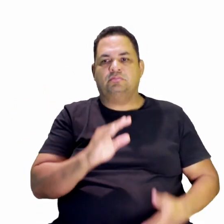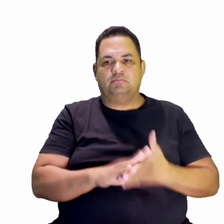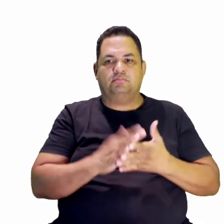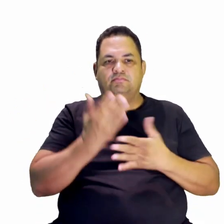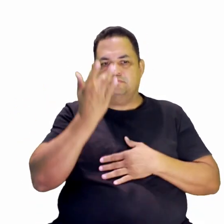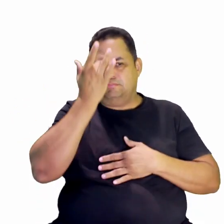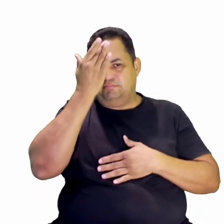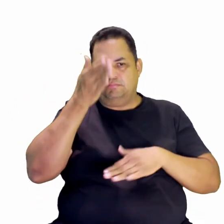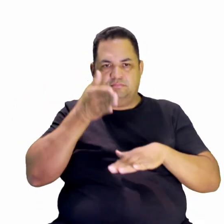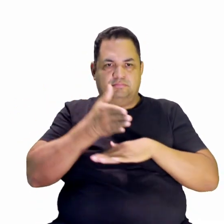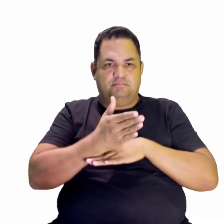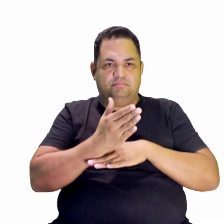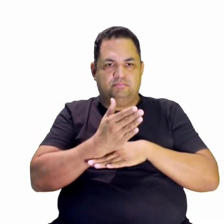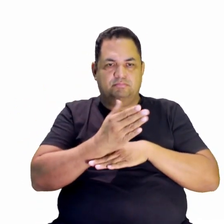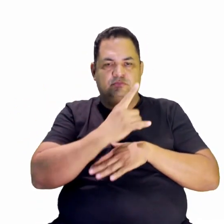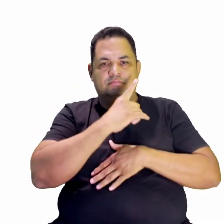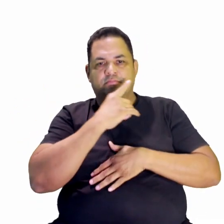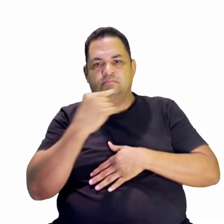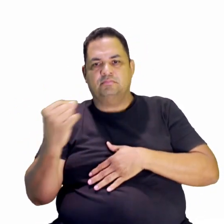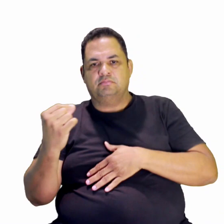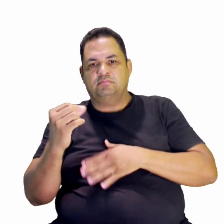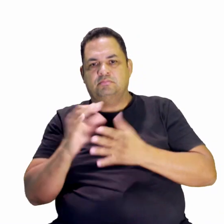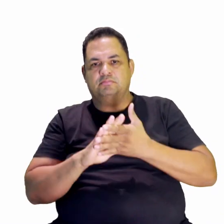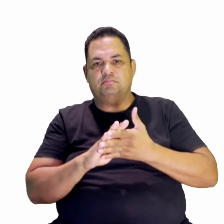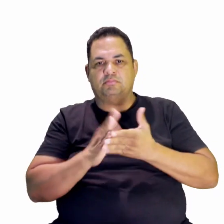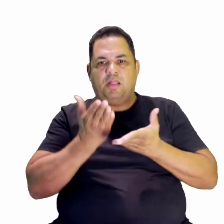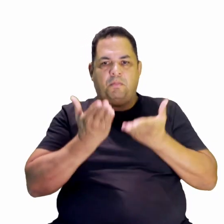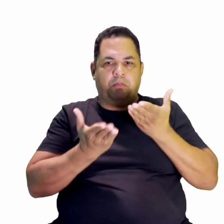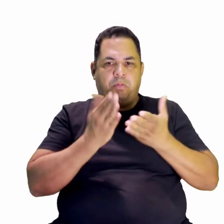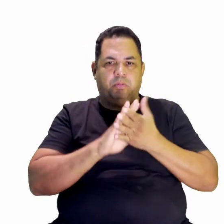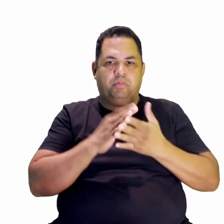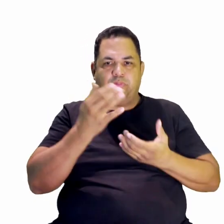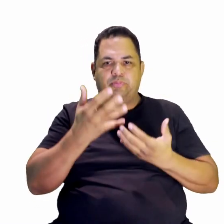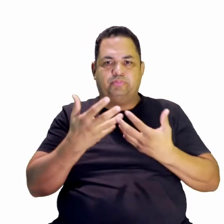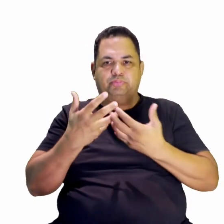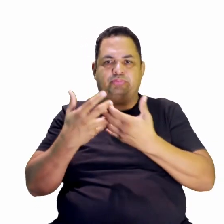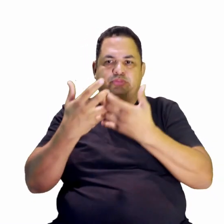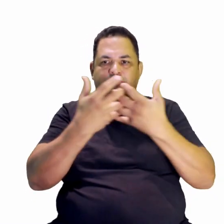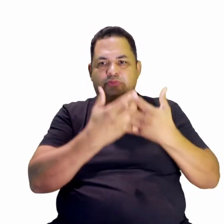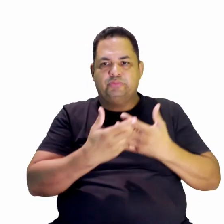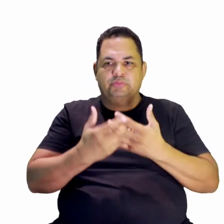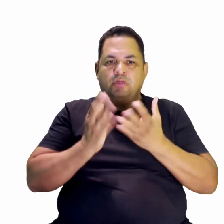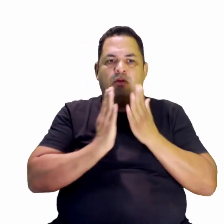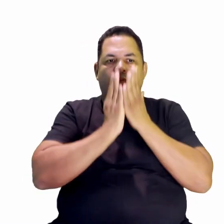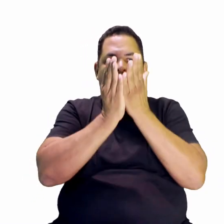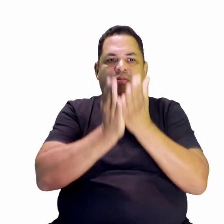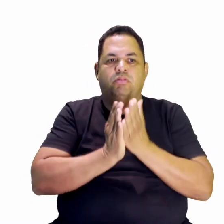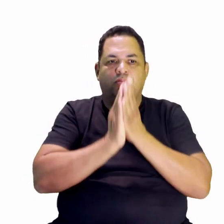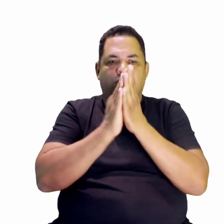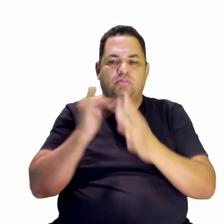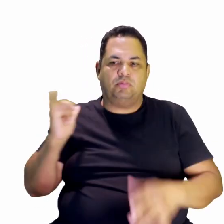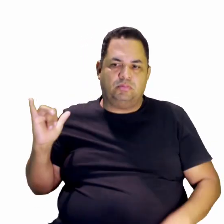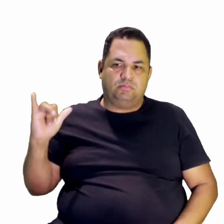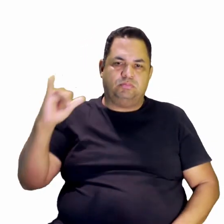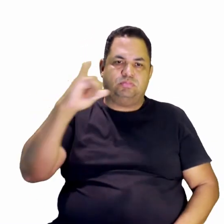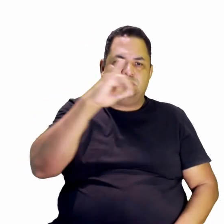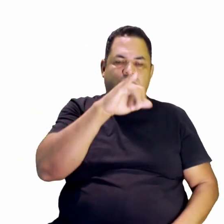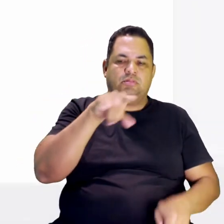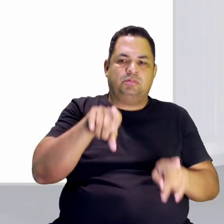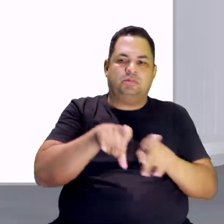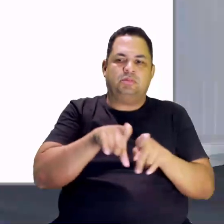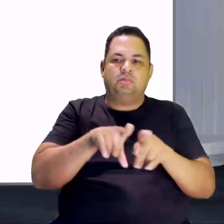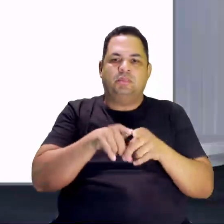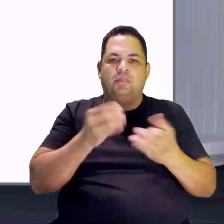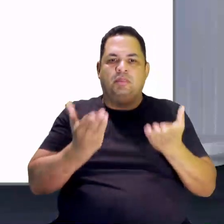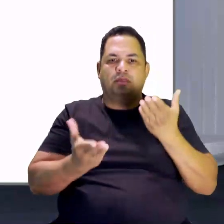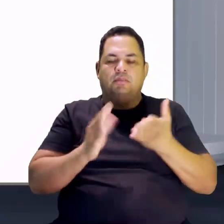facilitam também a entrada e saída de cargas em veículos, embarcações e aeronaves de carga. Aqui mesmo em Rondônia já